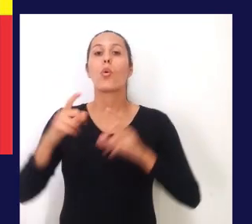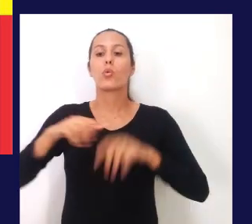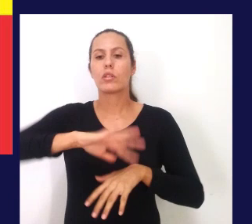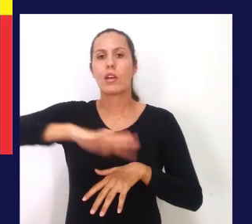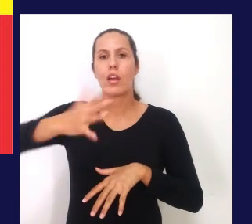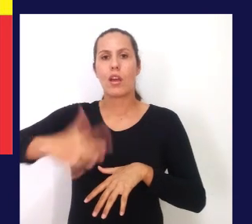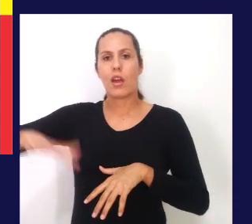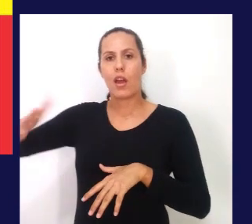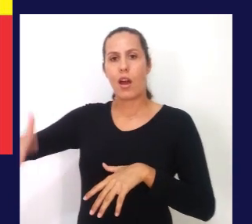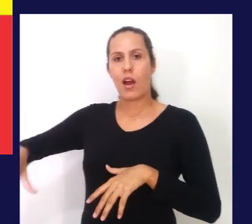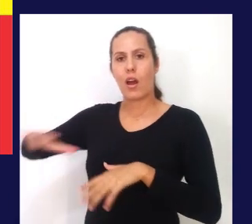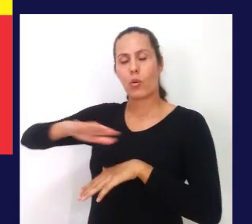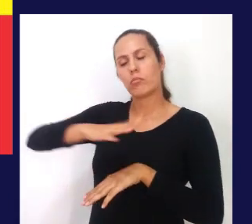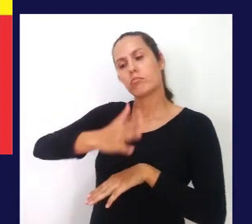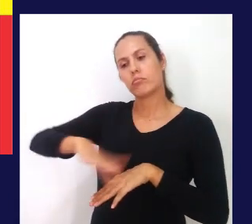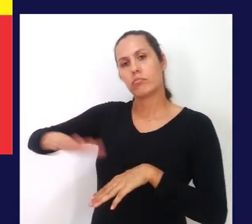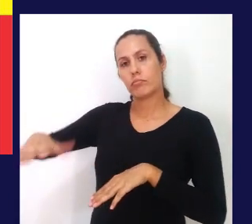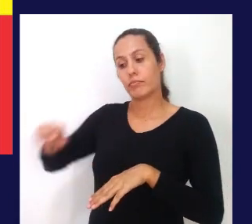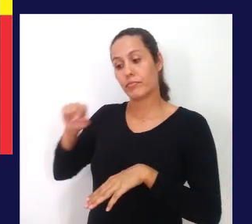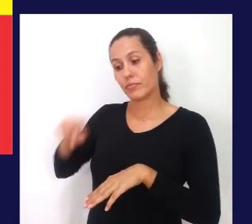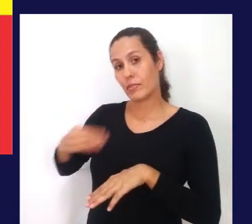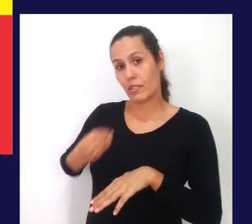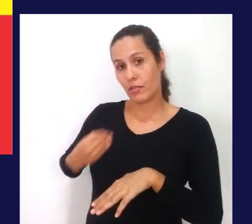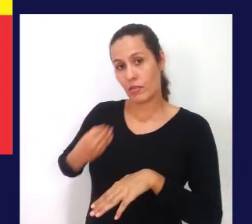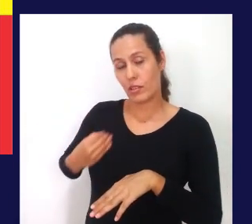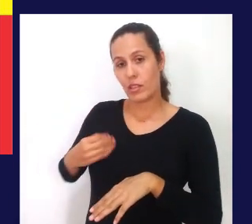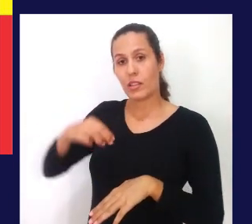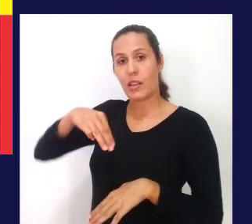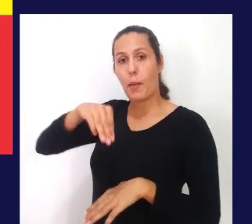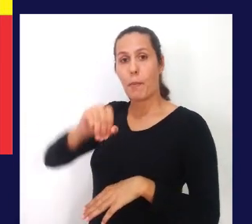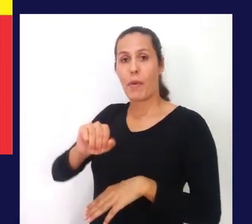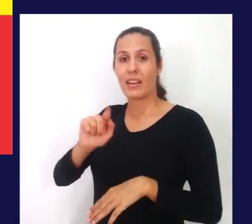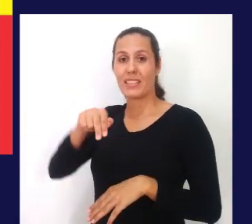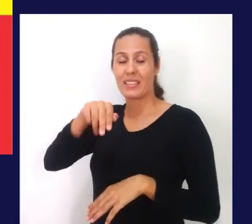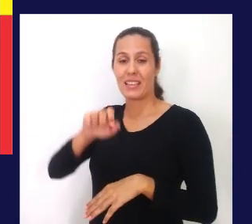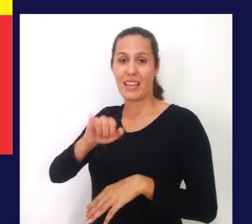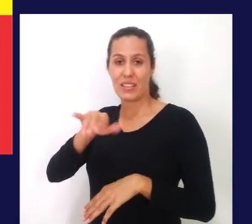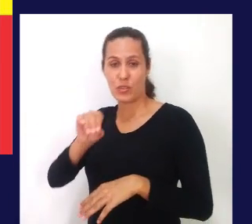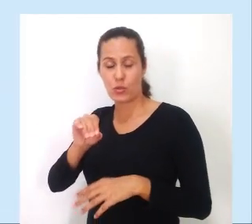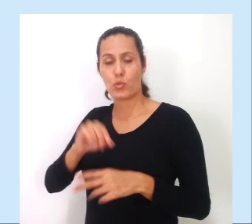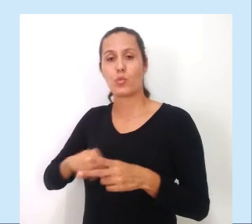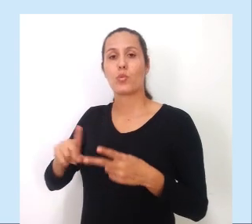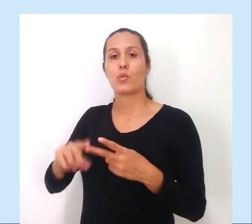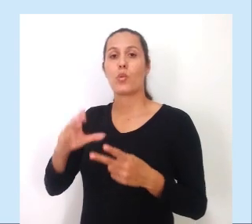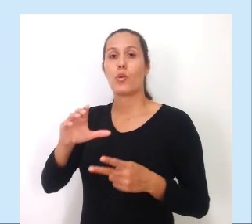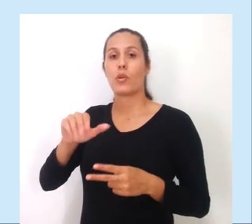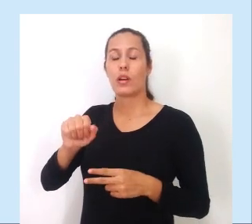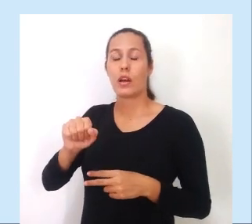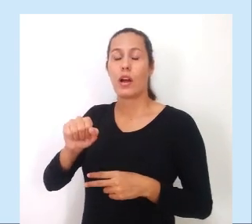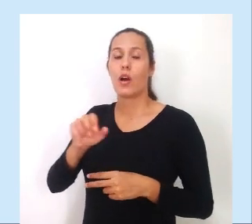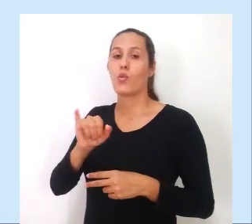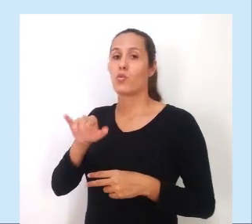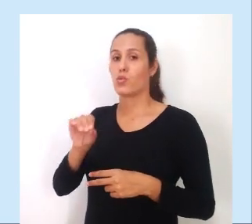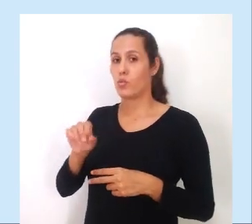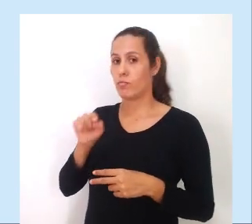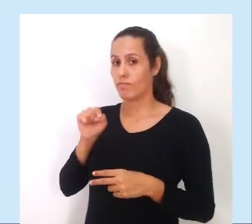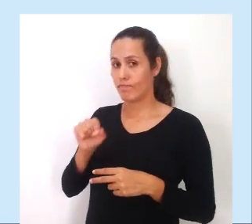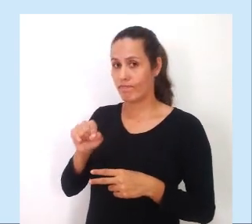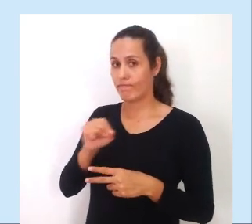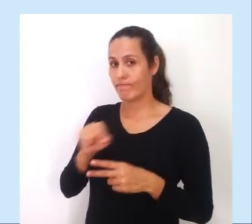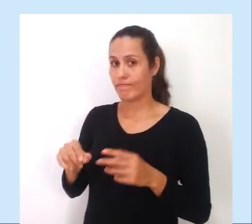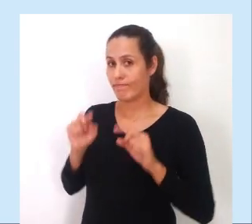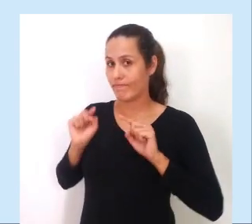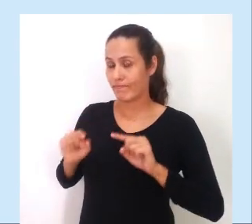que possui cálcio, magnésio e carbonatos dissolvidos. Então, toda vez que você vai falar